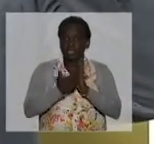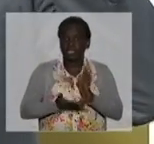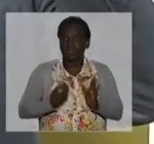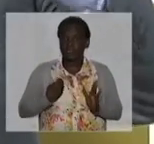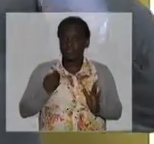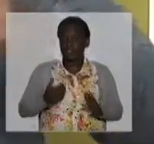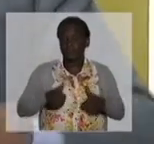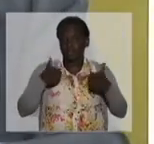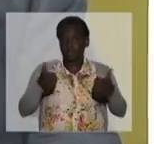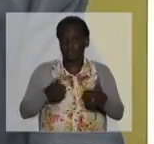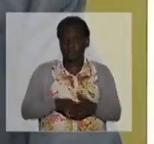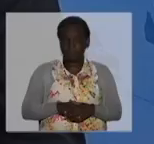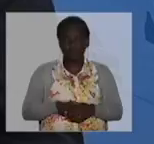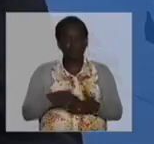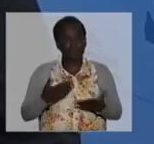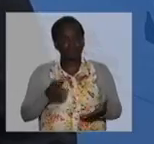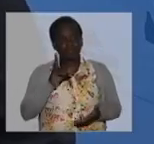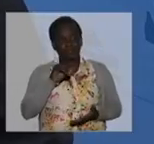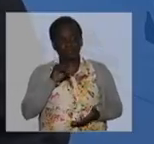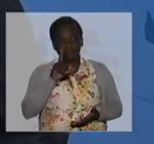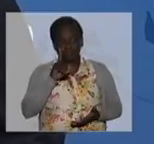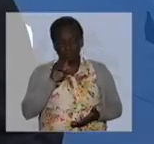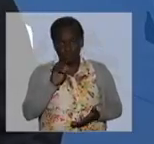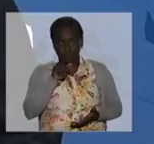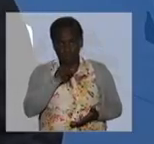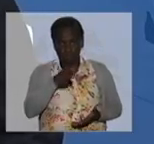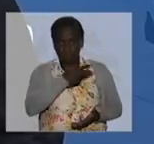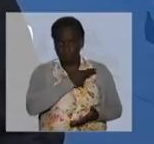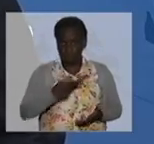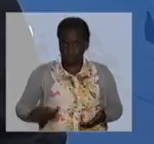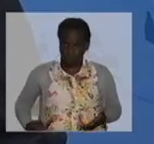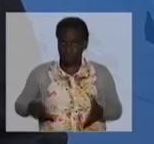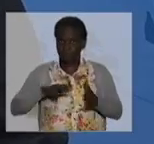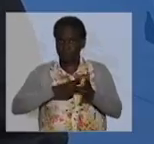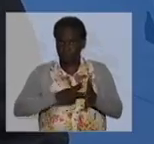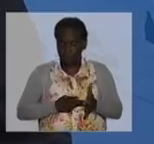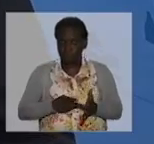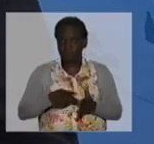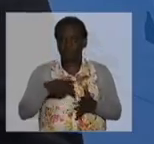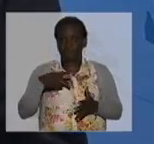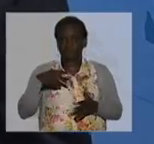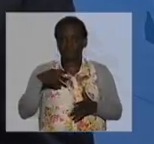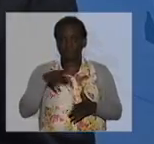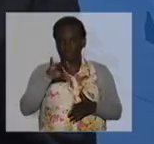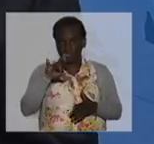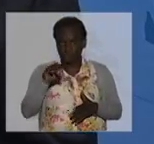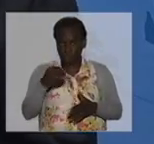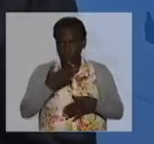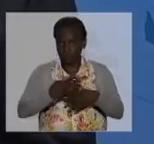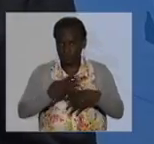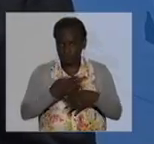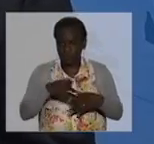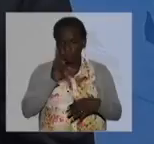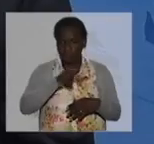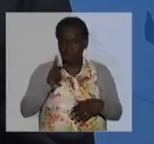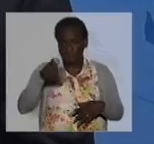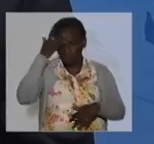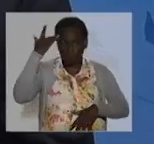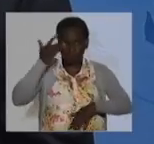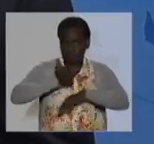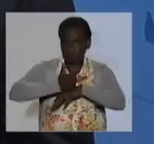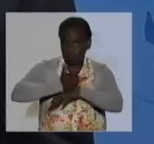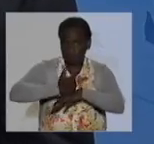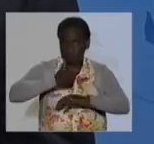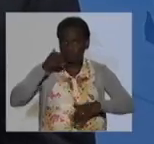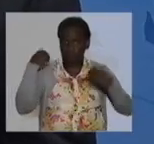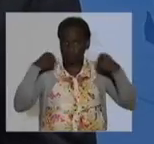qualidade de vida melhor. Diogo, você como presidente do sindicato, aqui do município do Rio de Janeiro, dos profissionais de educação